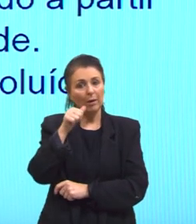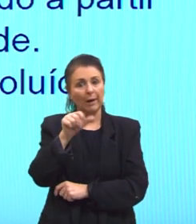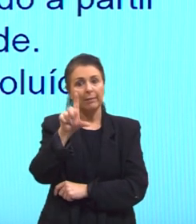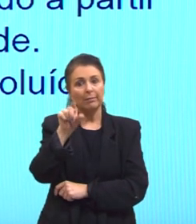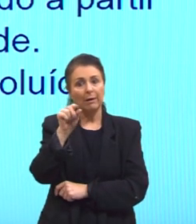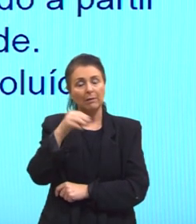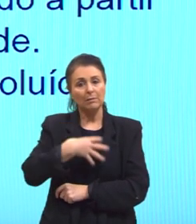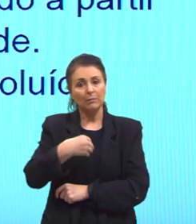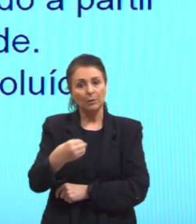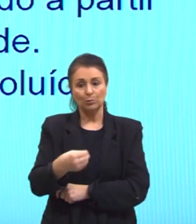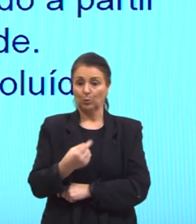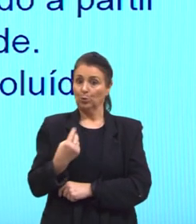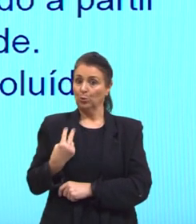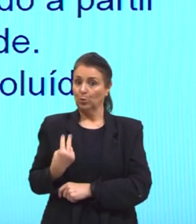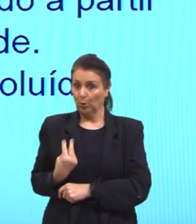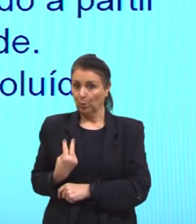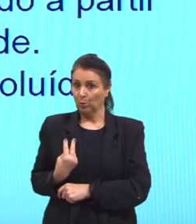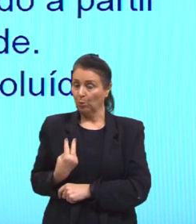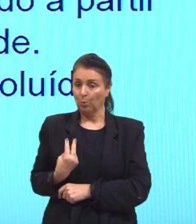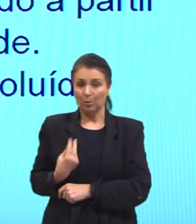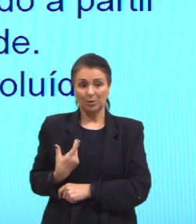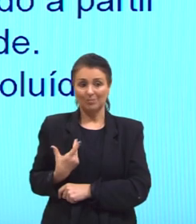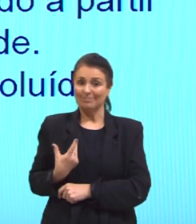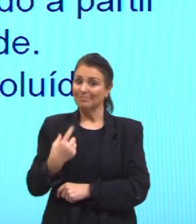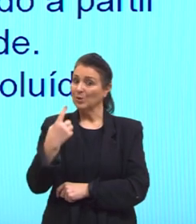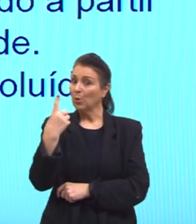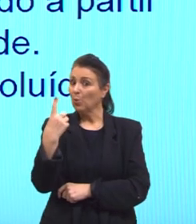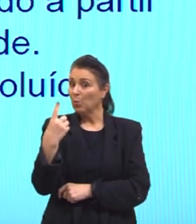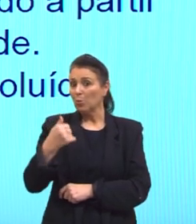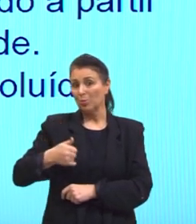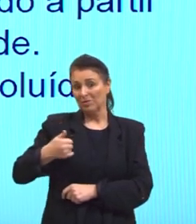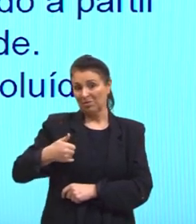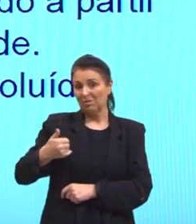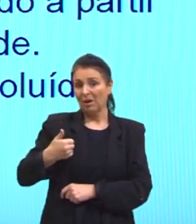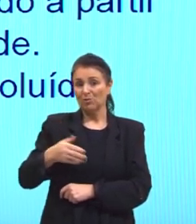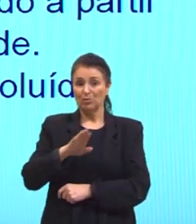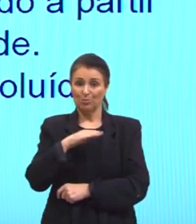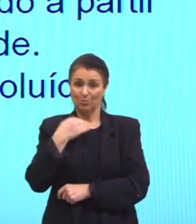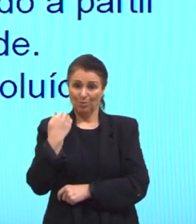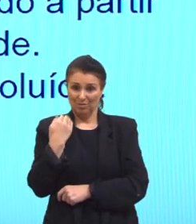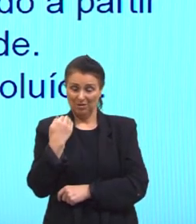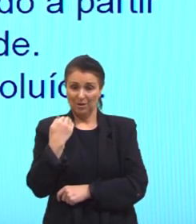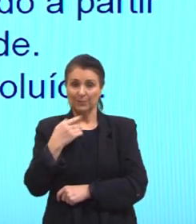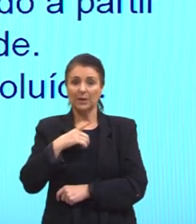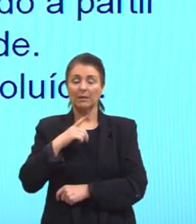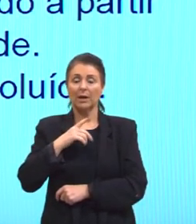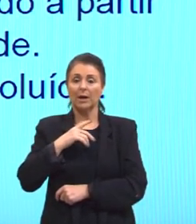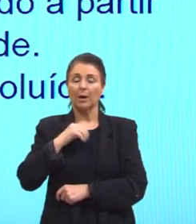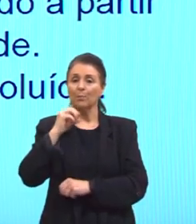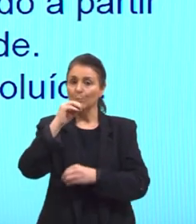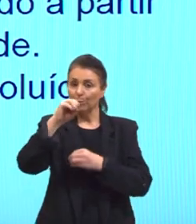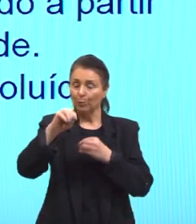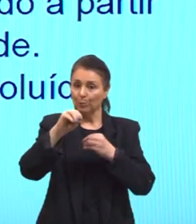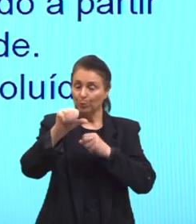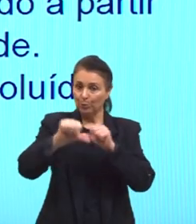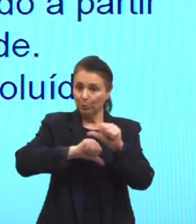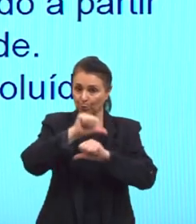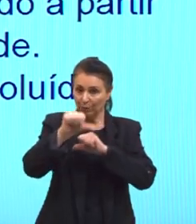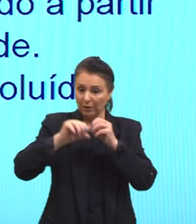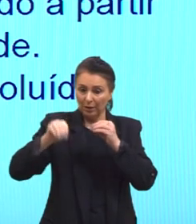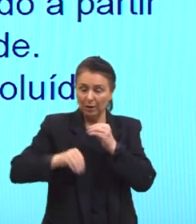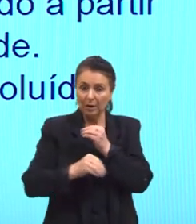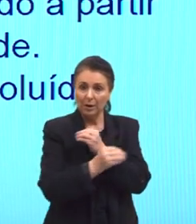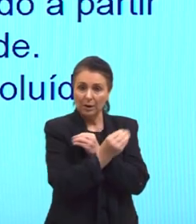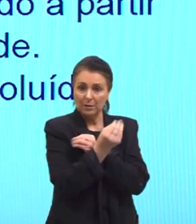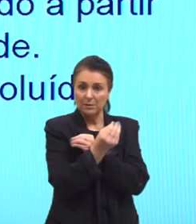dois por exemplo não acabar vão chegando um ano de idade E aí tu tem a transição demográfica quando tu consegue controlar